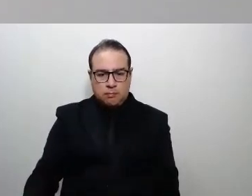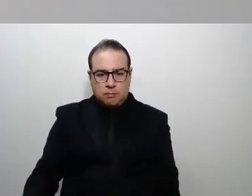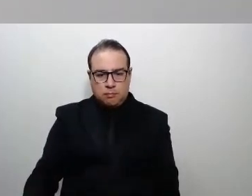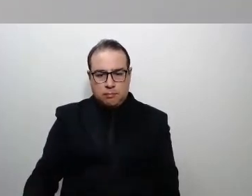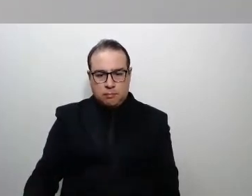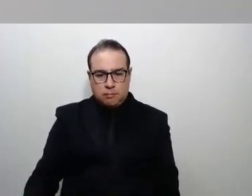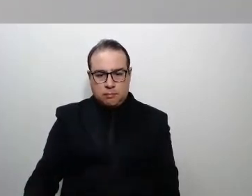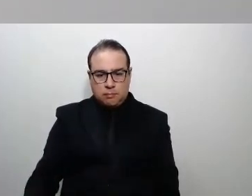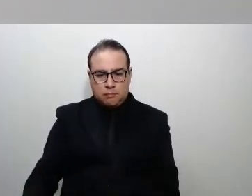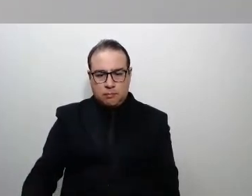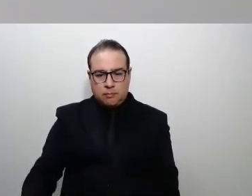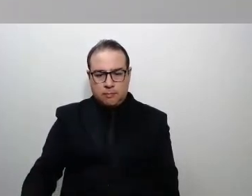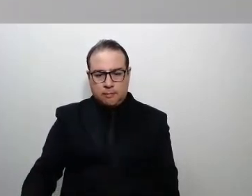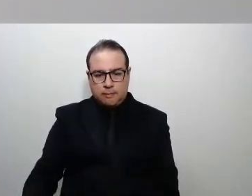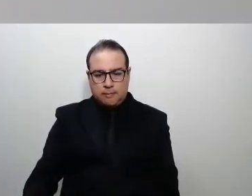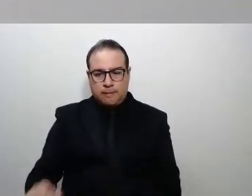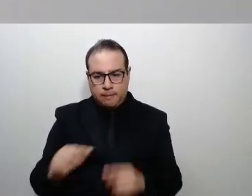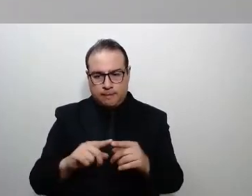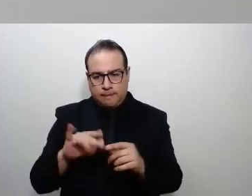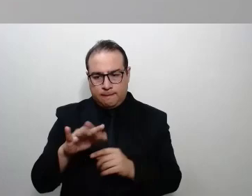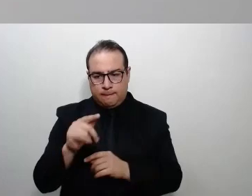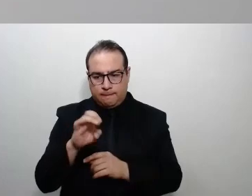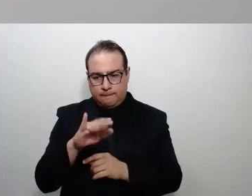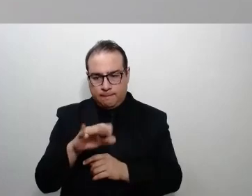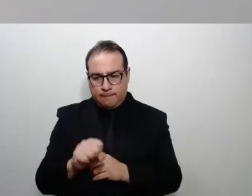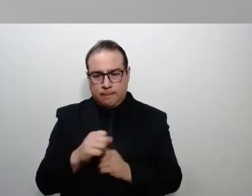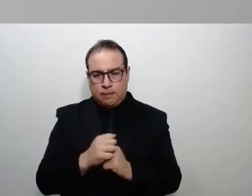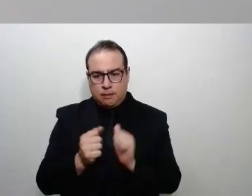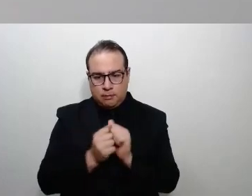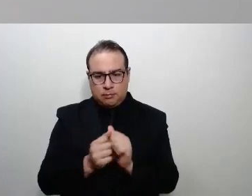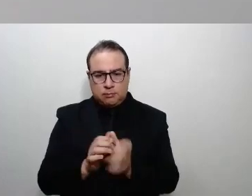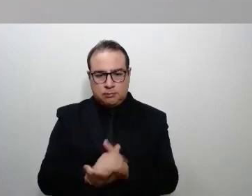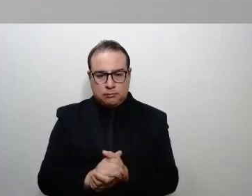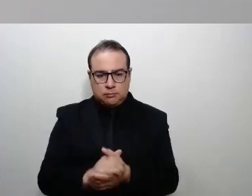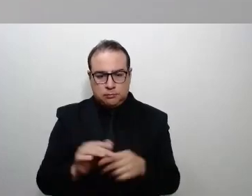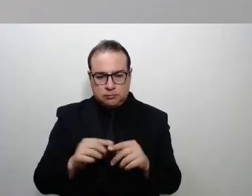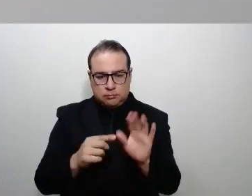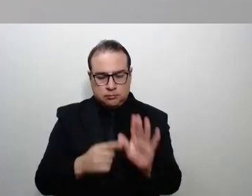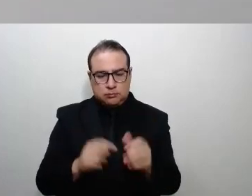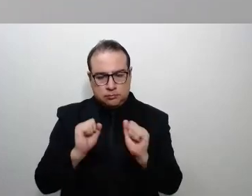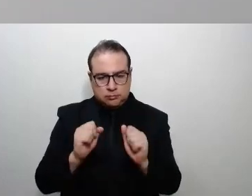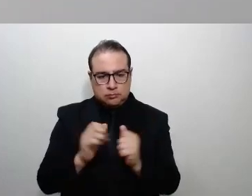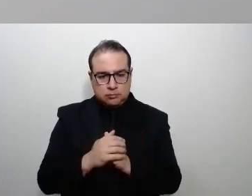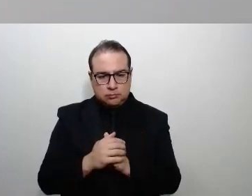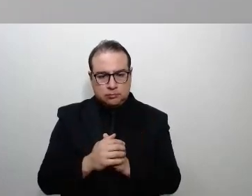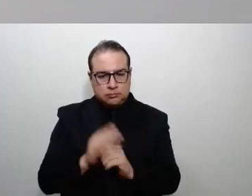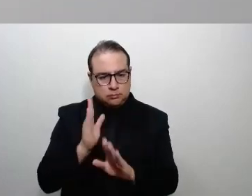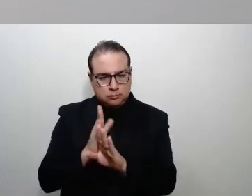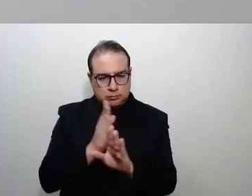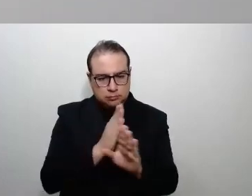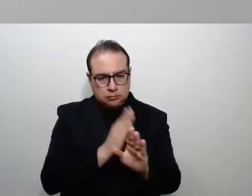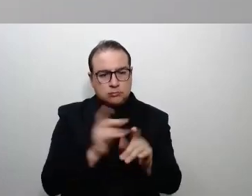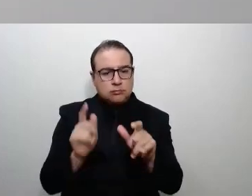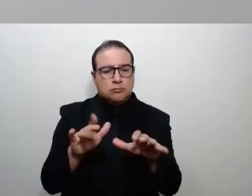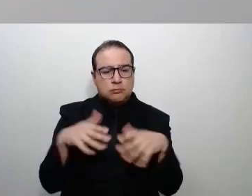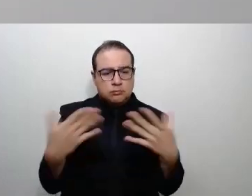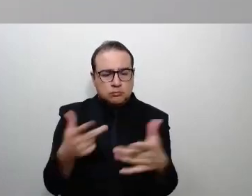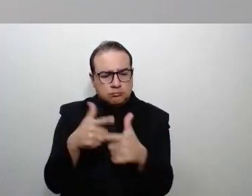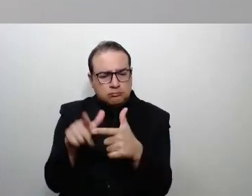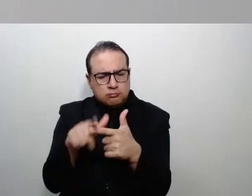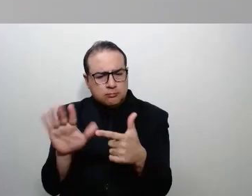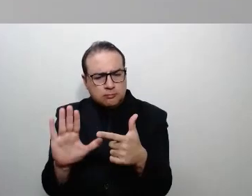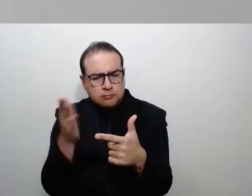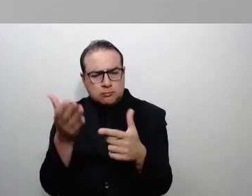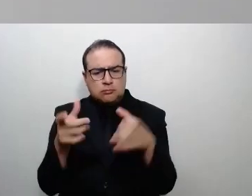todas as ações ambientais para que nós possamos identificar Onde estão os gargalos